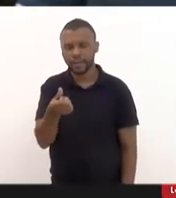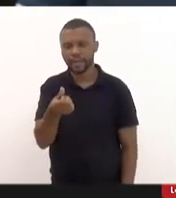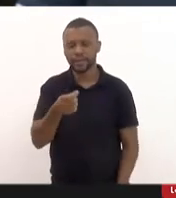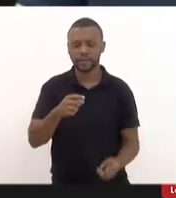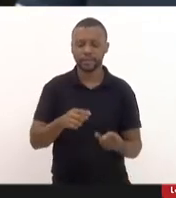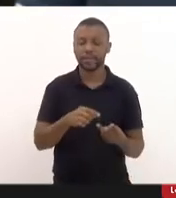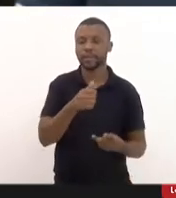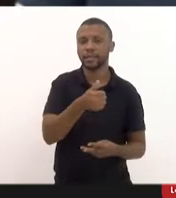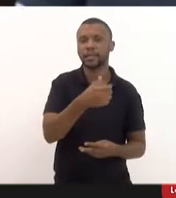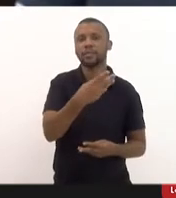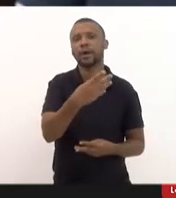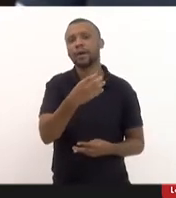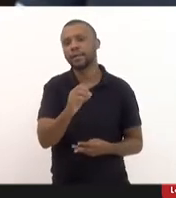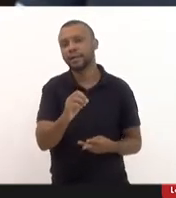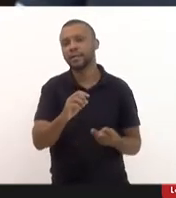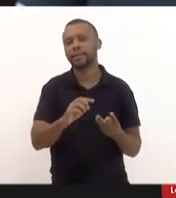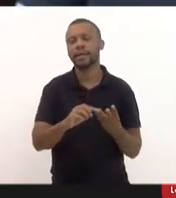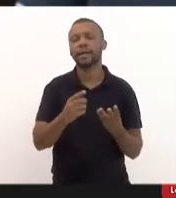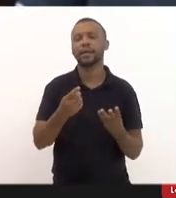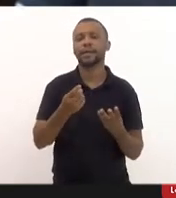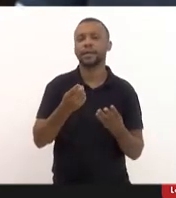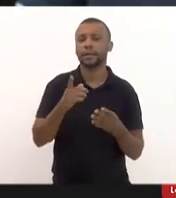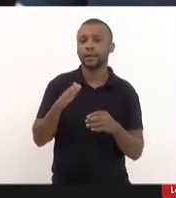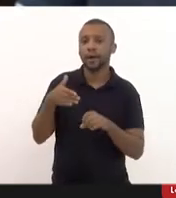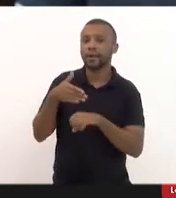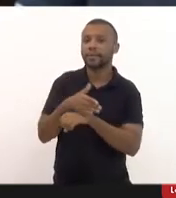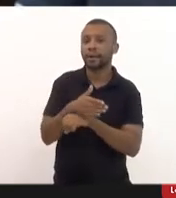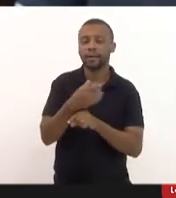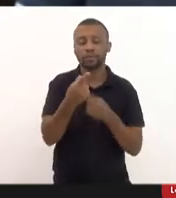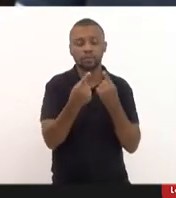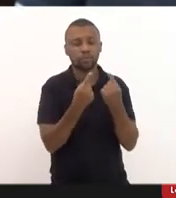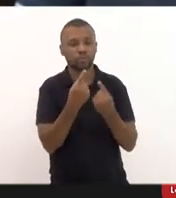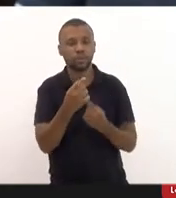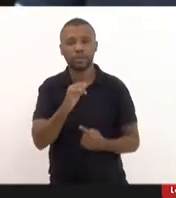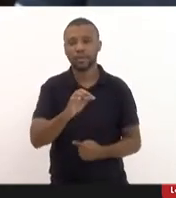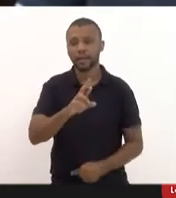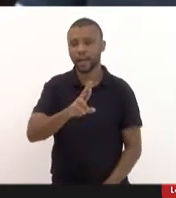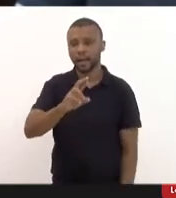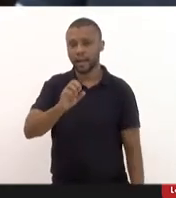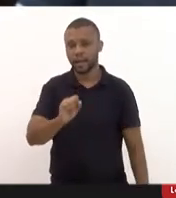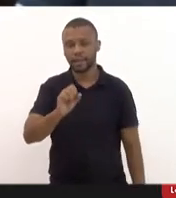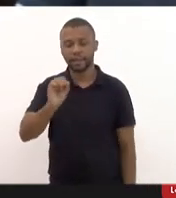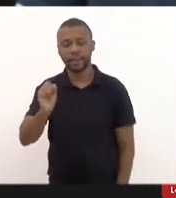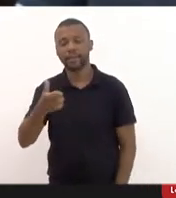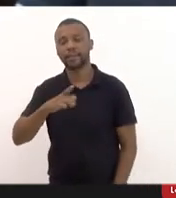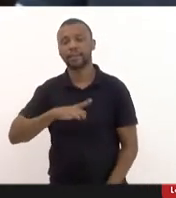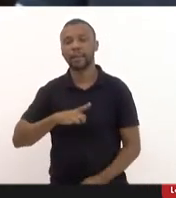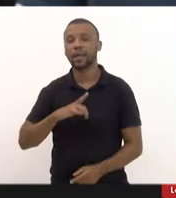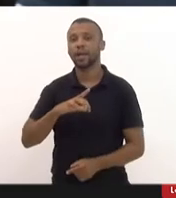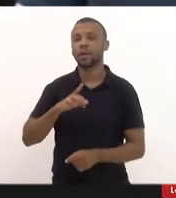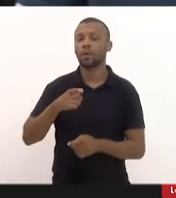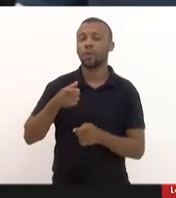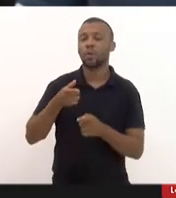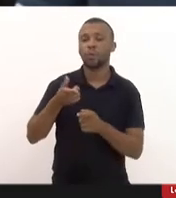da facilidade do acesso da ferrovia MRS, ele passa a ser um ex-condutor de desenvolvimento do Estado do Rio de